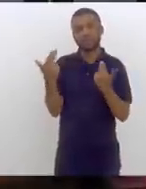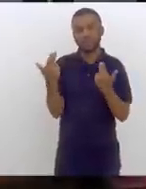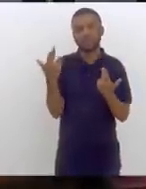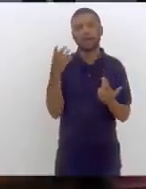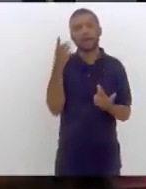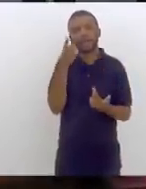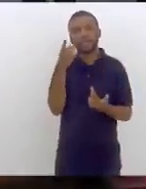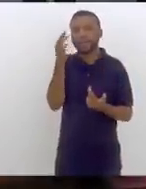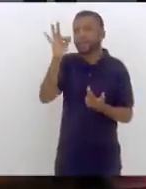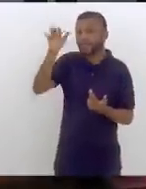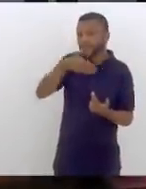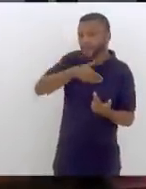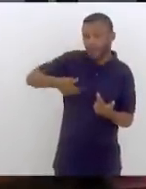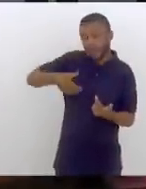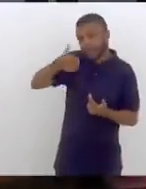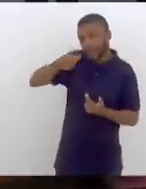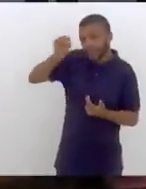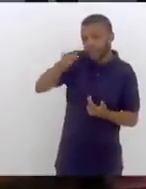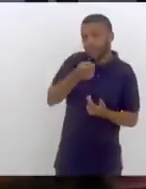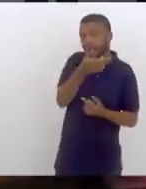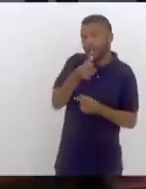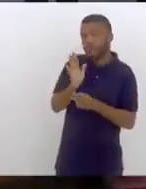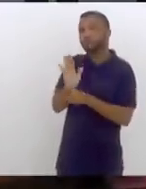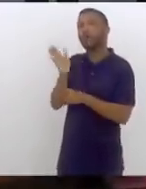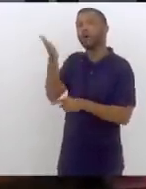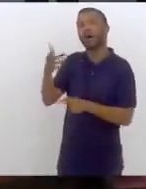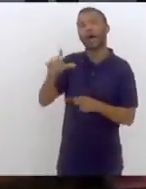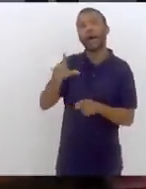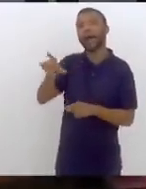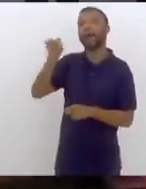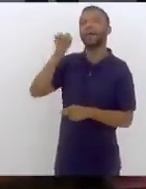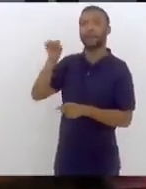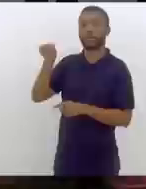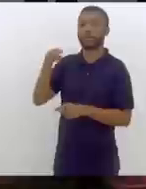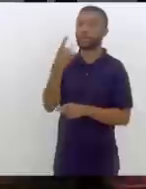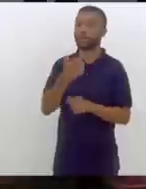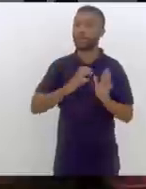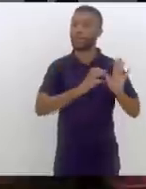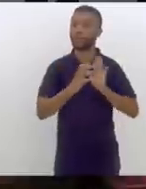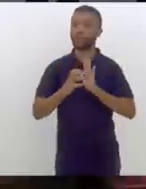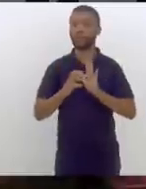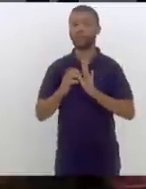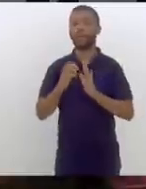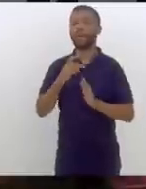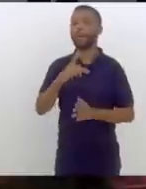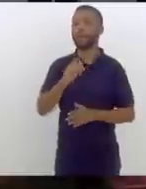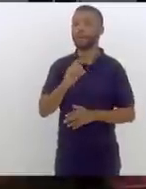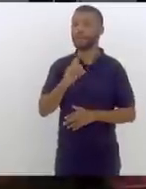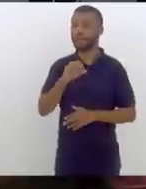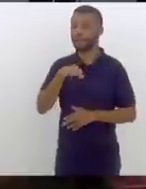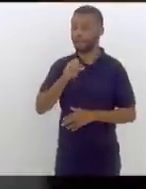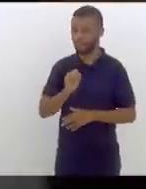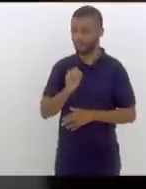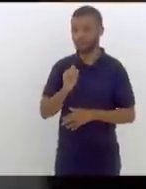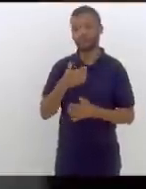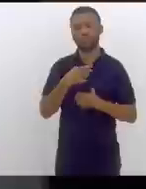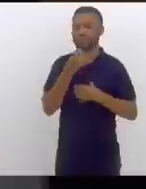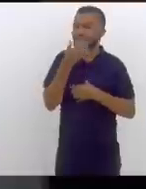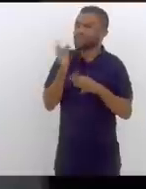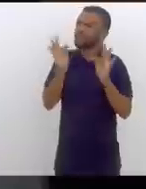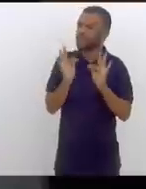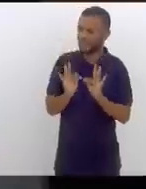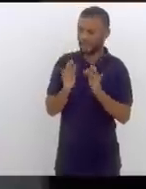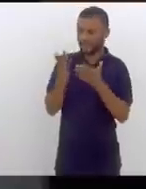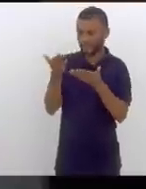fiz 10 mil voto então ajudou eleger o meu irmão que nós viemos pelo podemos fico muito feliz com isso tá é